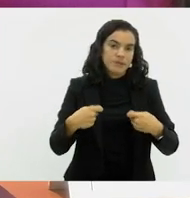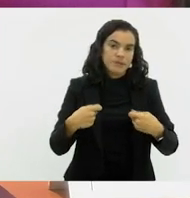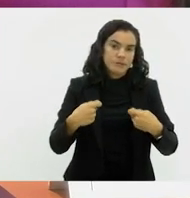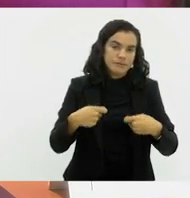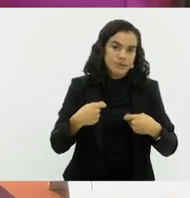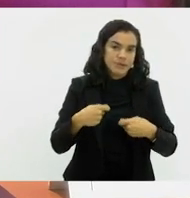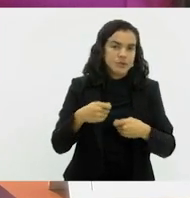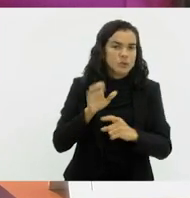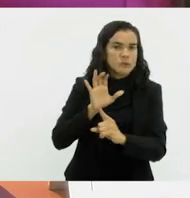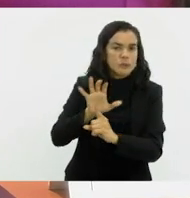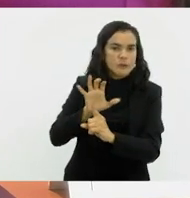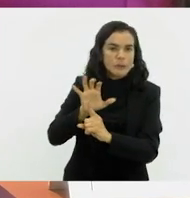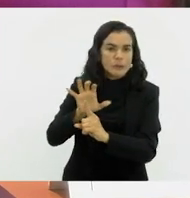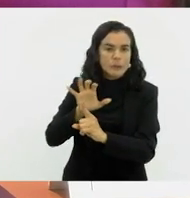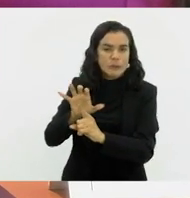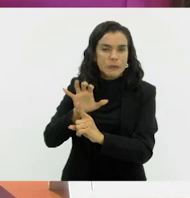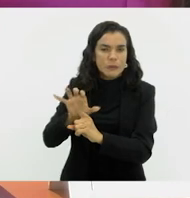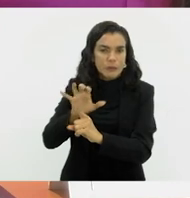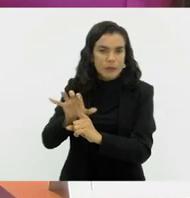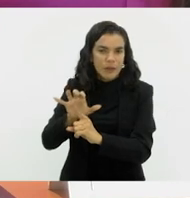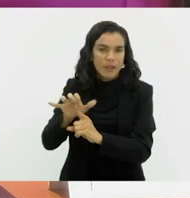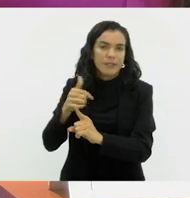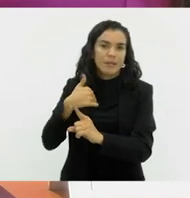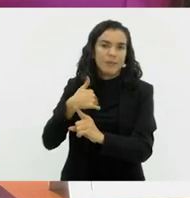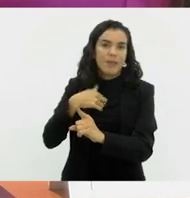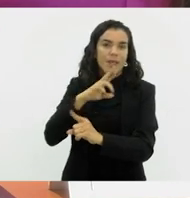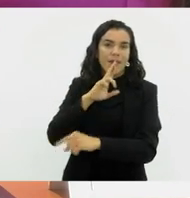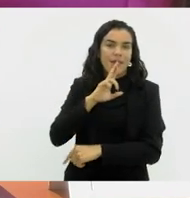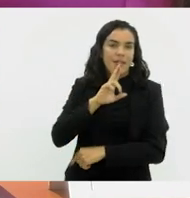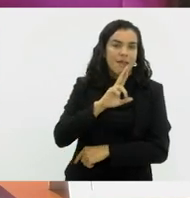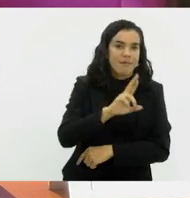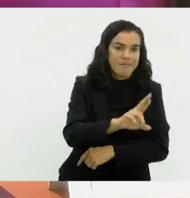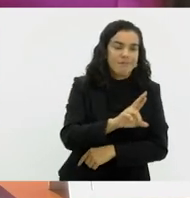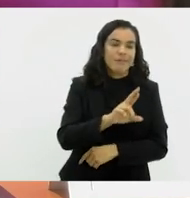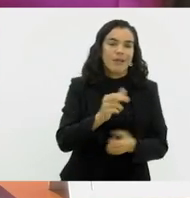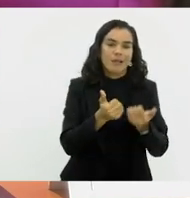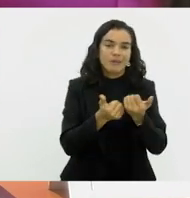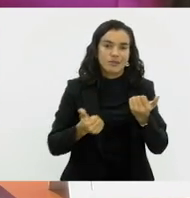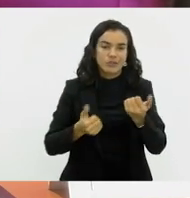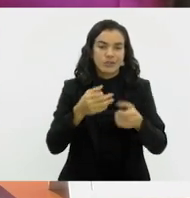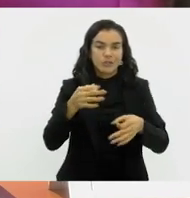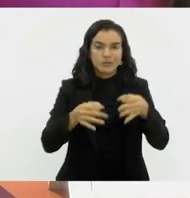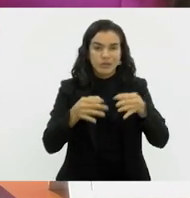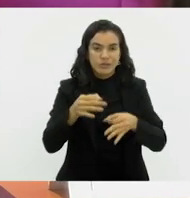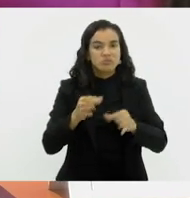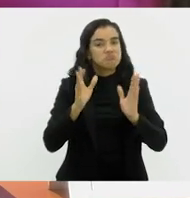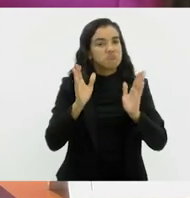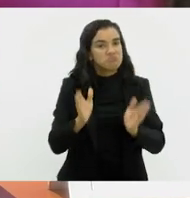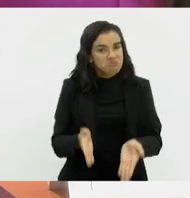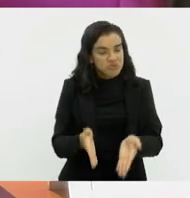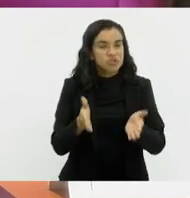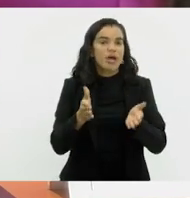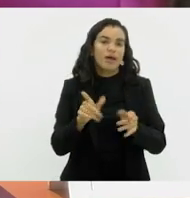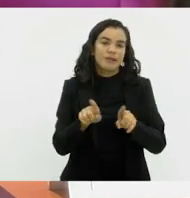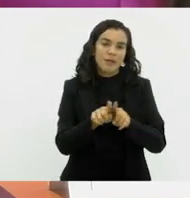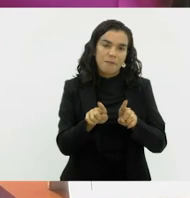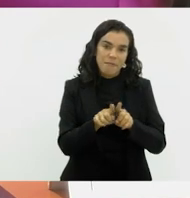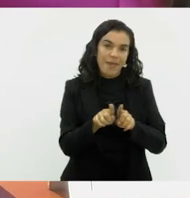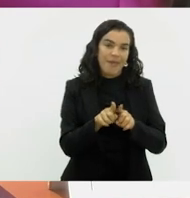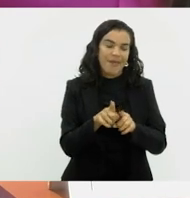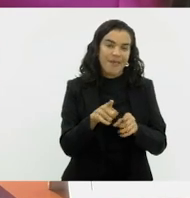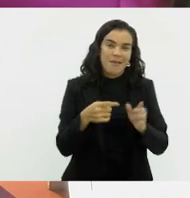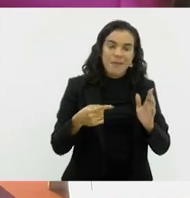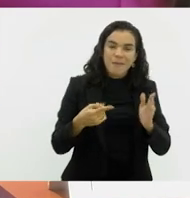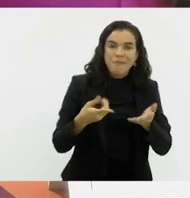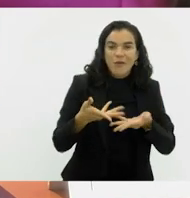uma pressão para que a gente obtivesse a resposta da nossa assessoria jurídica, uma vez que nós já tínhamos a indicação dessa reunião e